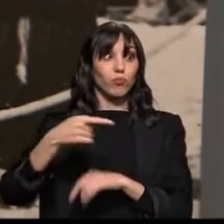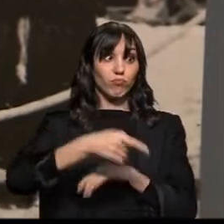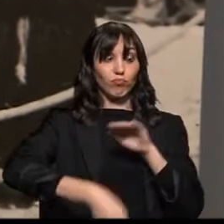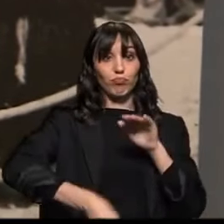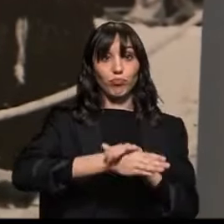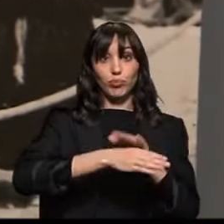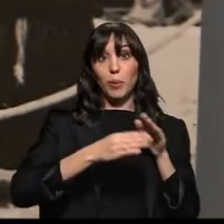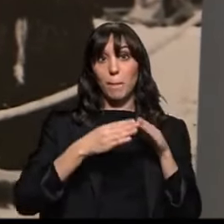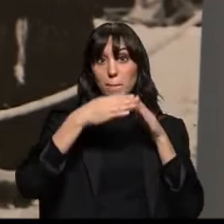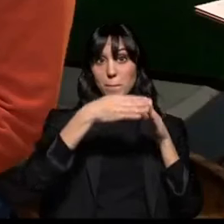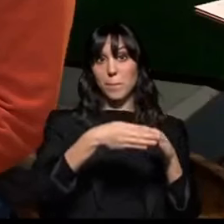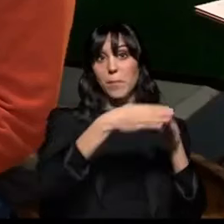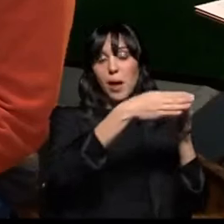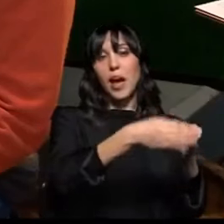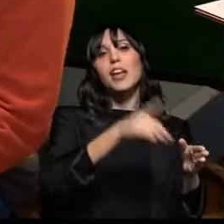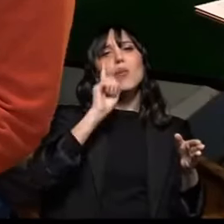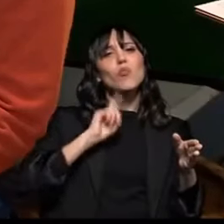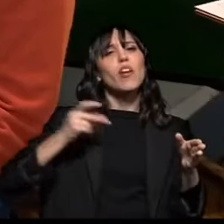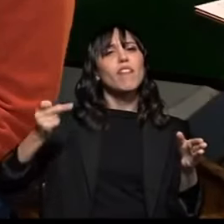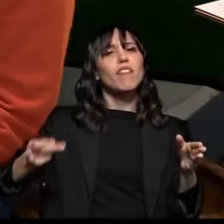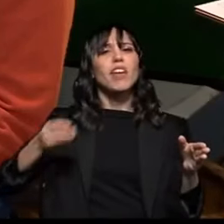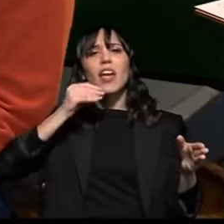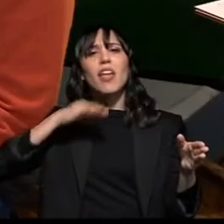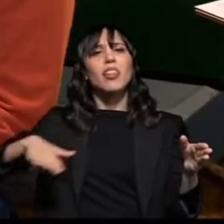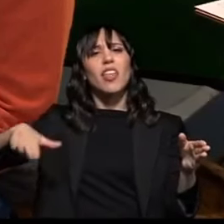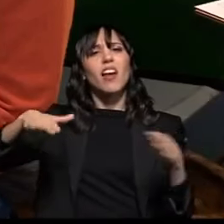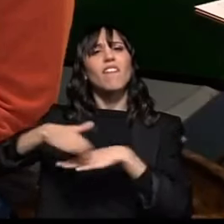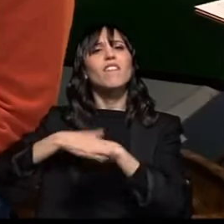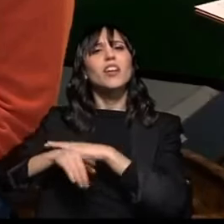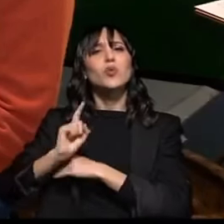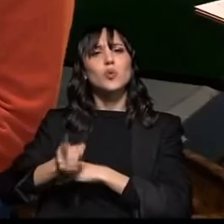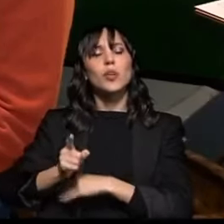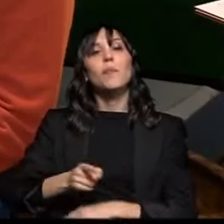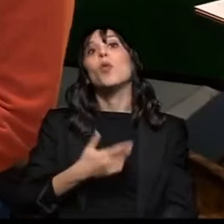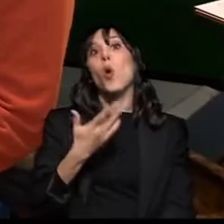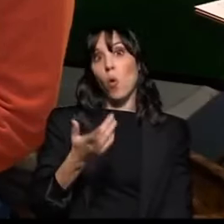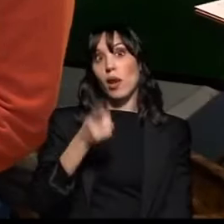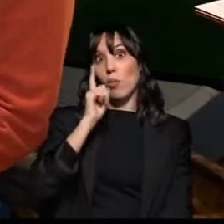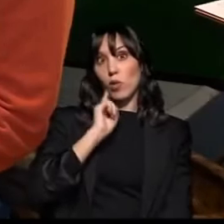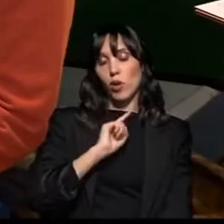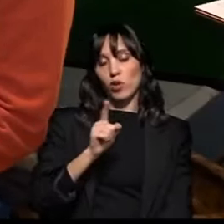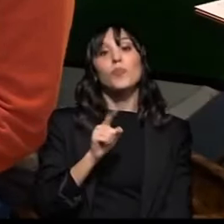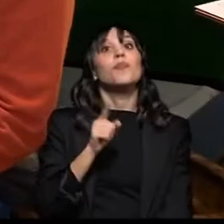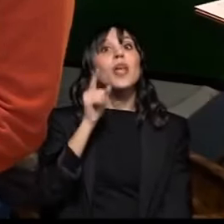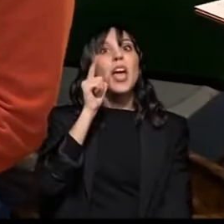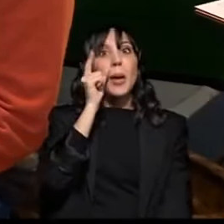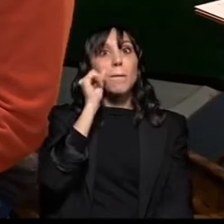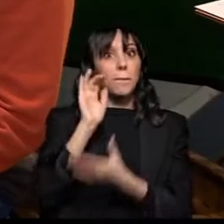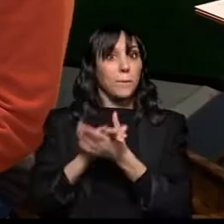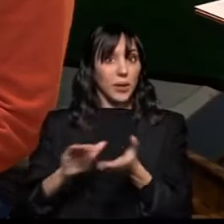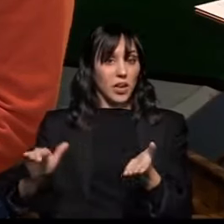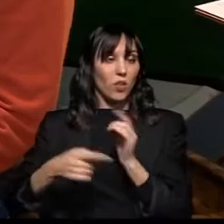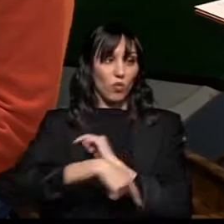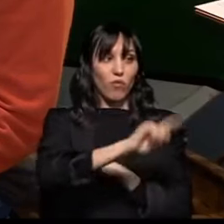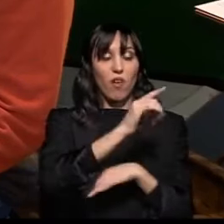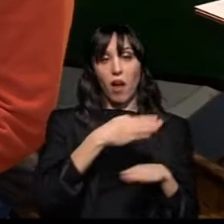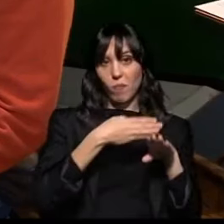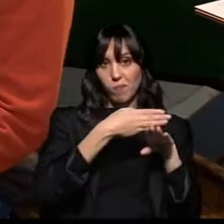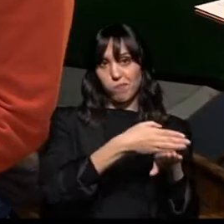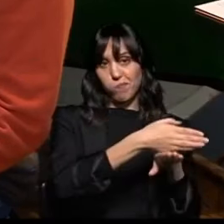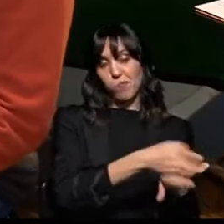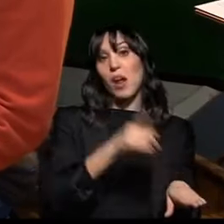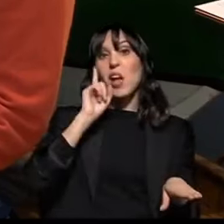quê? A mulher do mar é assim. O homem vai para o mar. A mulher tem que ter os